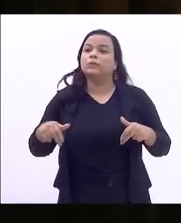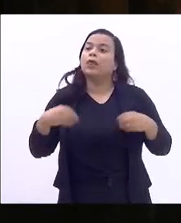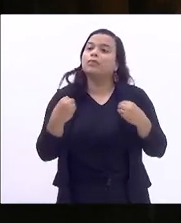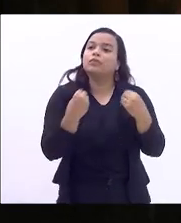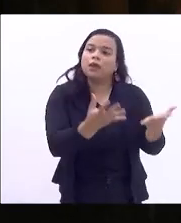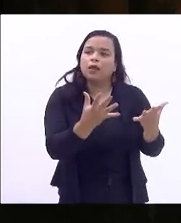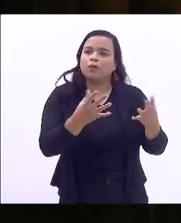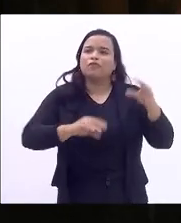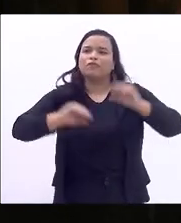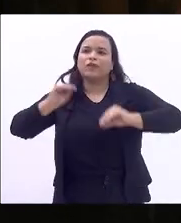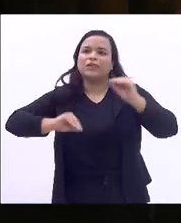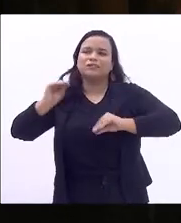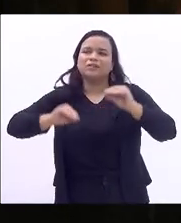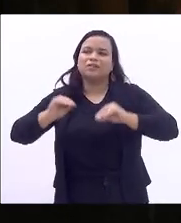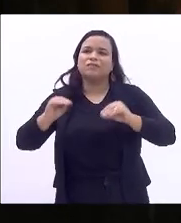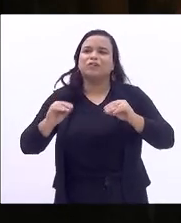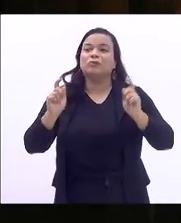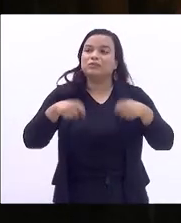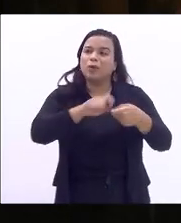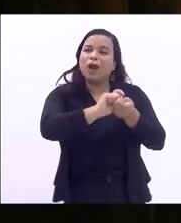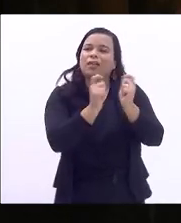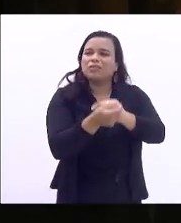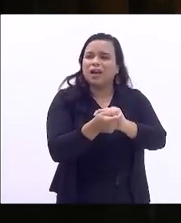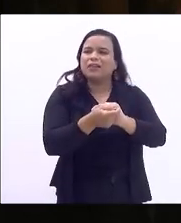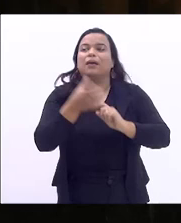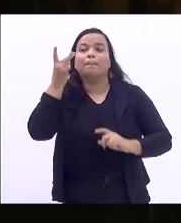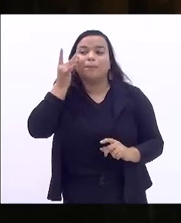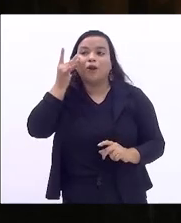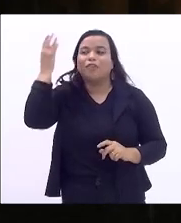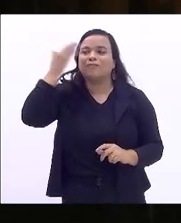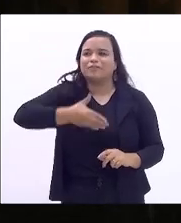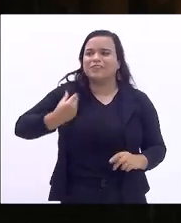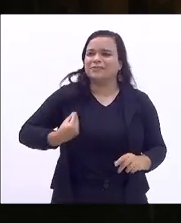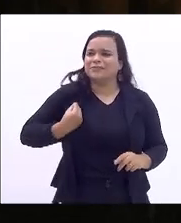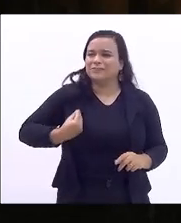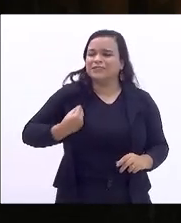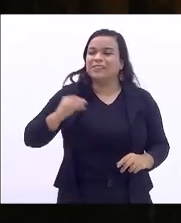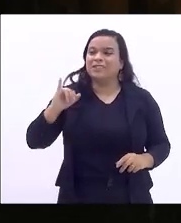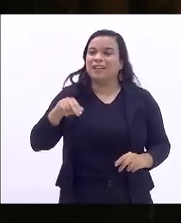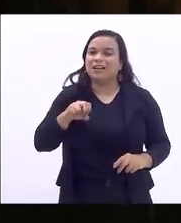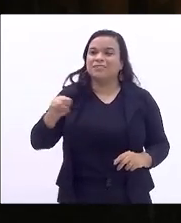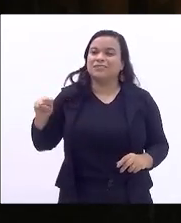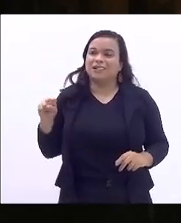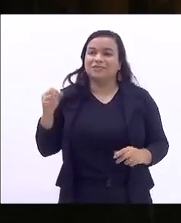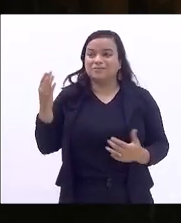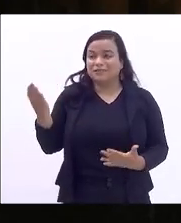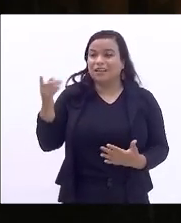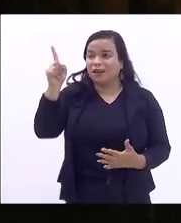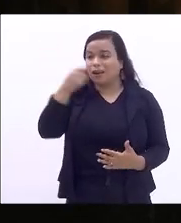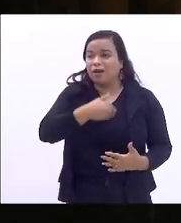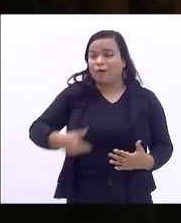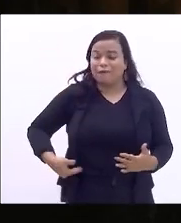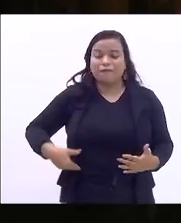flexibilizou a prova de vida no INSS Oi e o governo federal viu plausível a